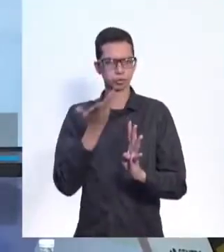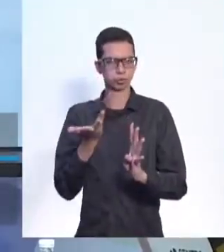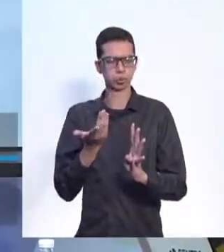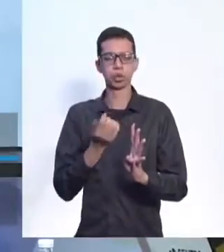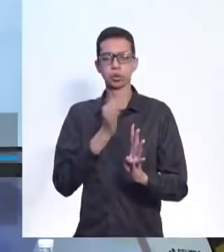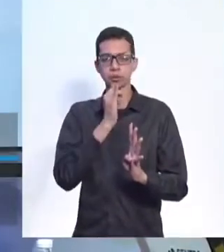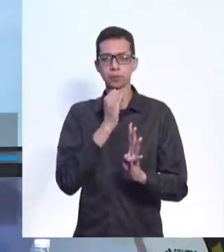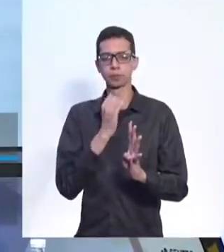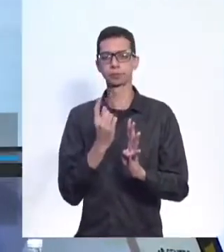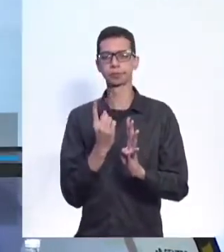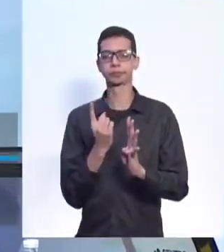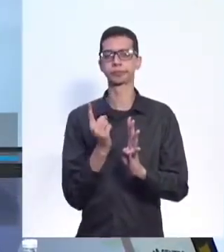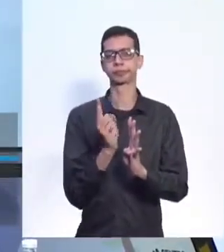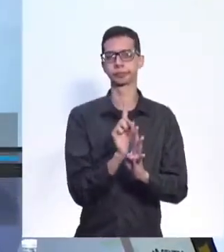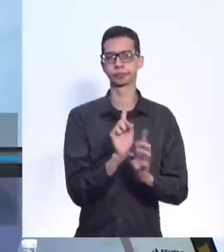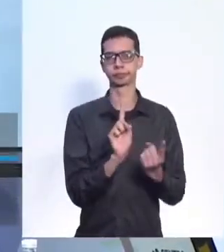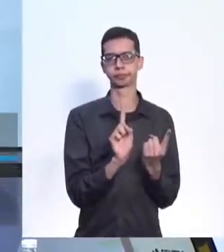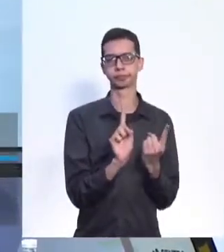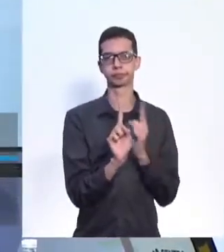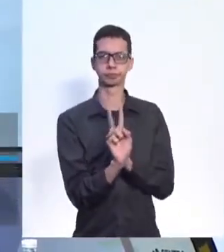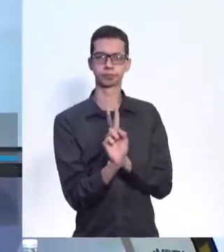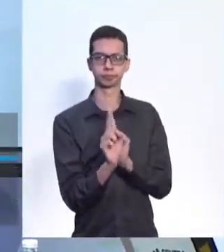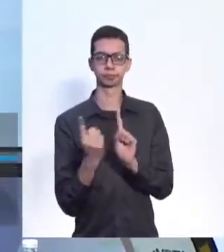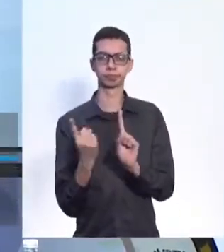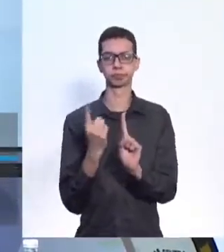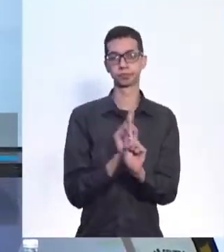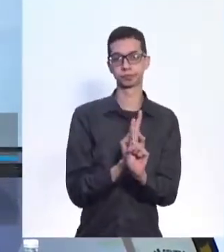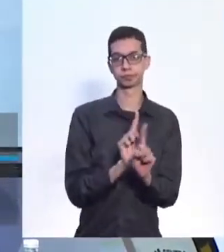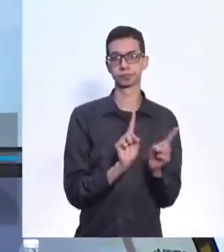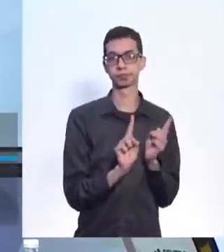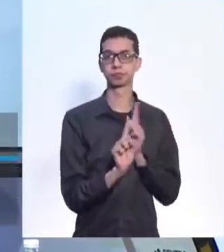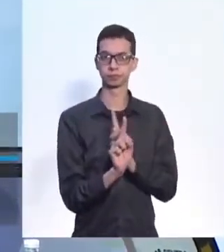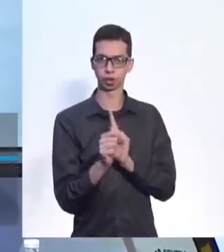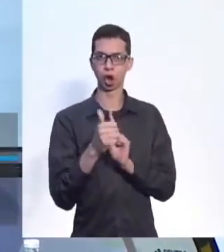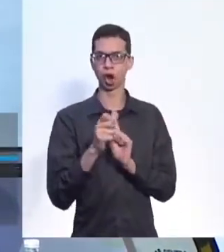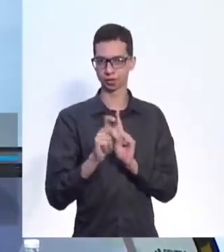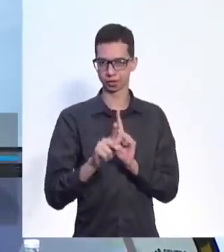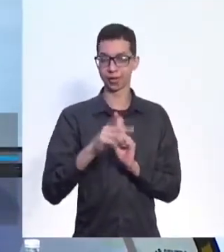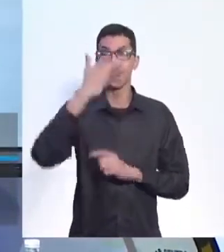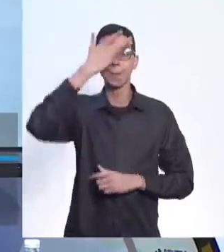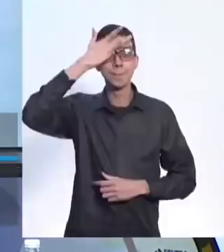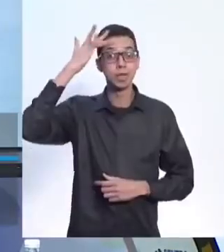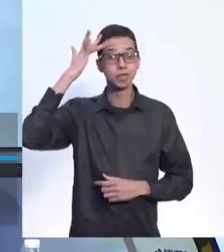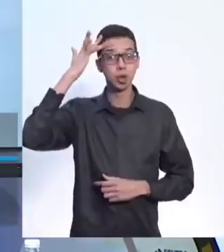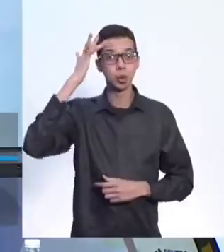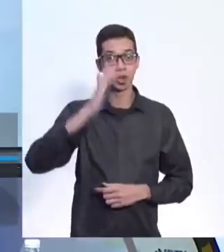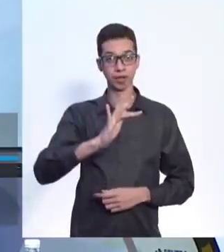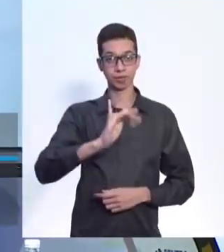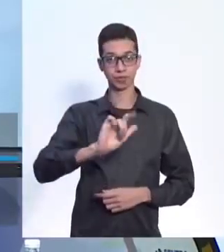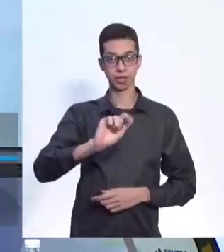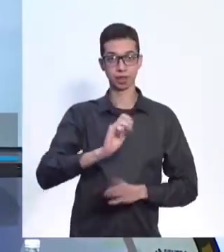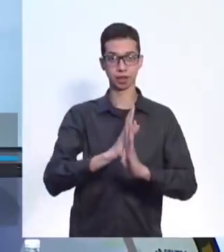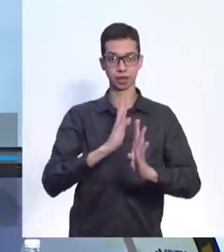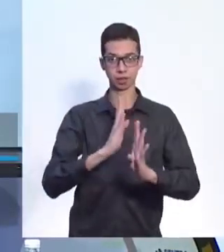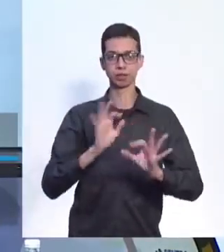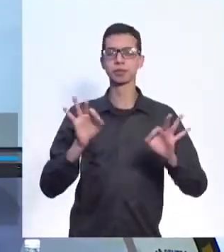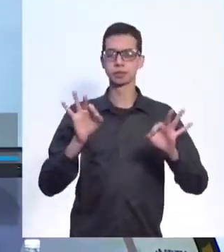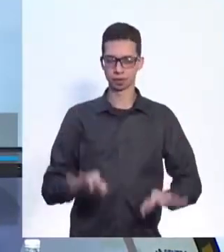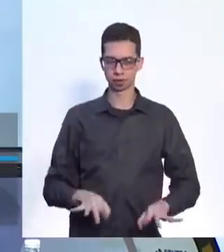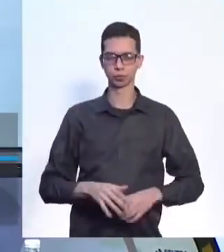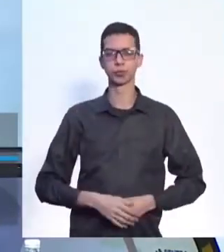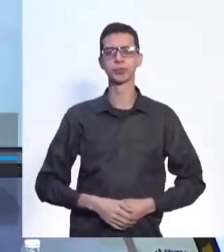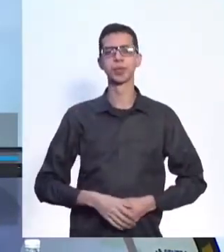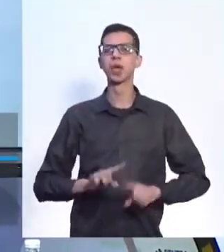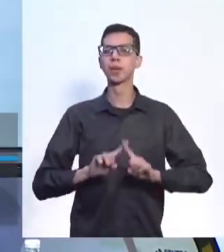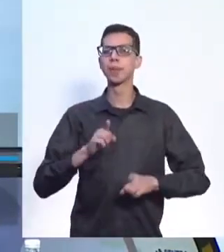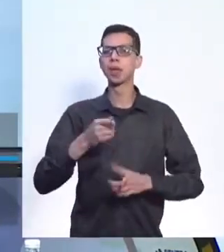outro. Certo, se a gente pensar em pessoas, sim, é correto, é um atrás do outro. Mas, quando a